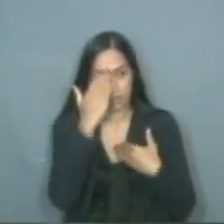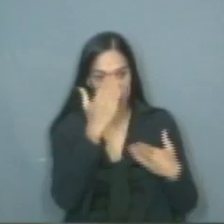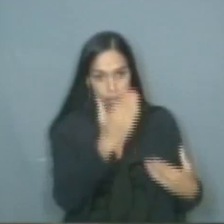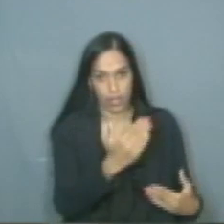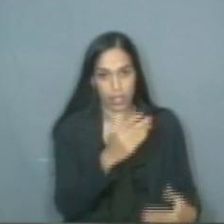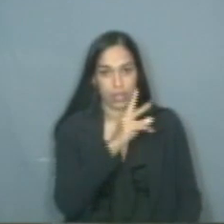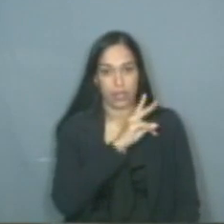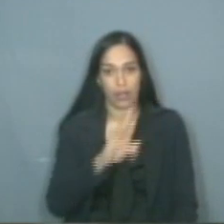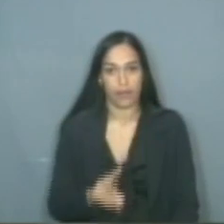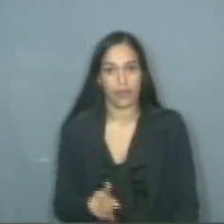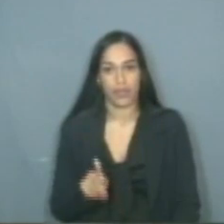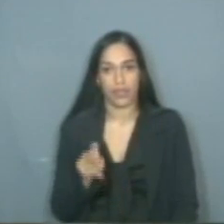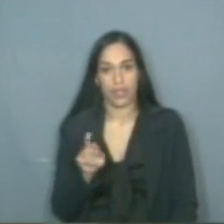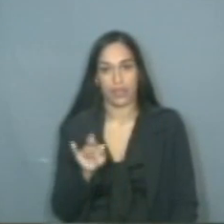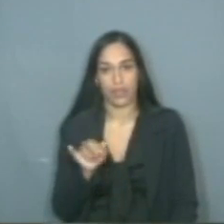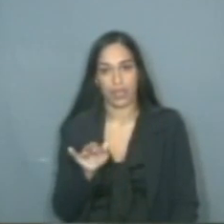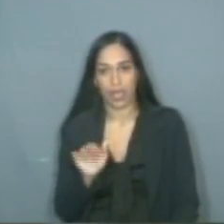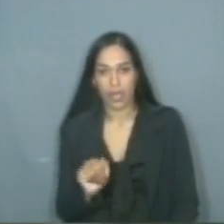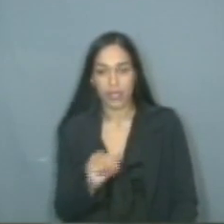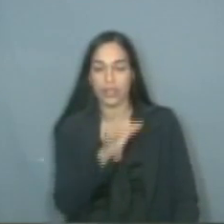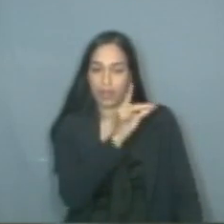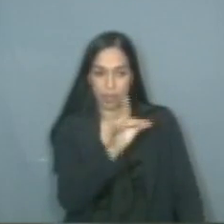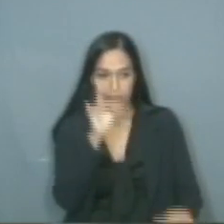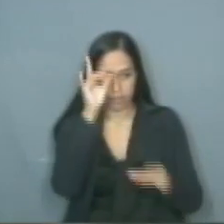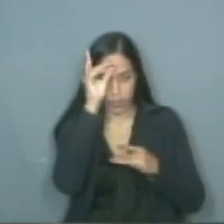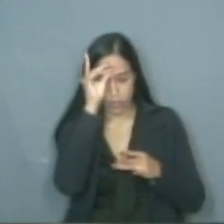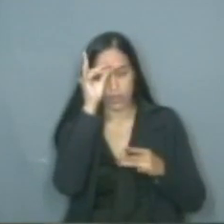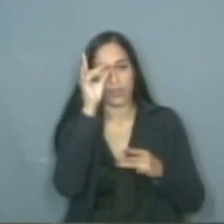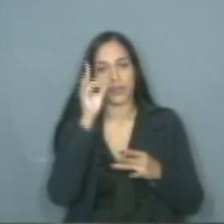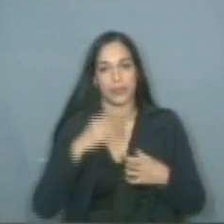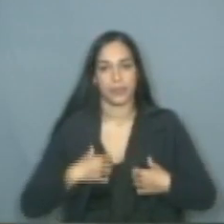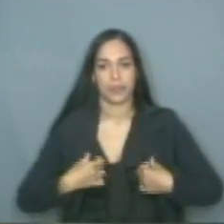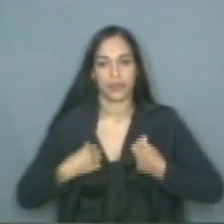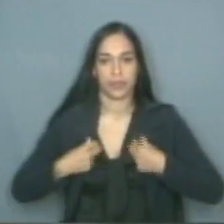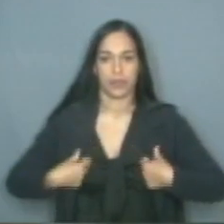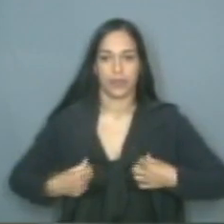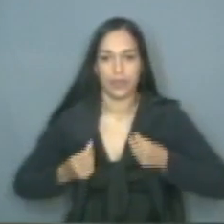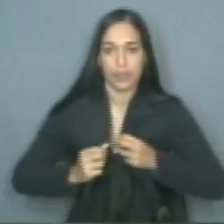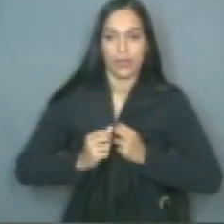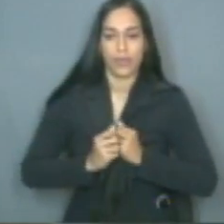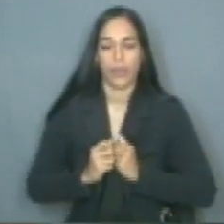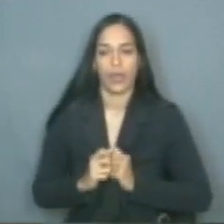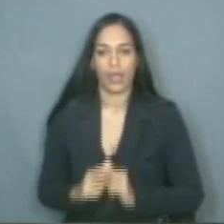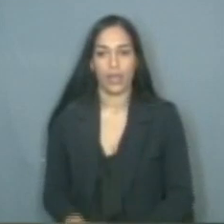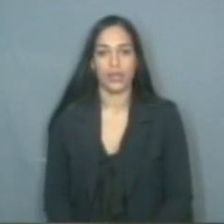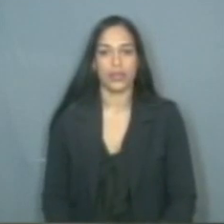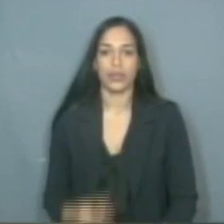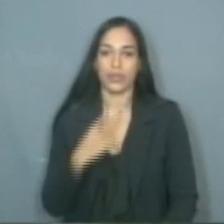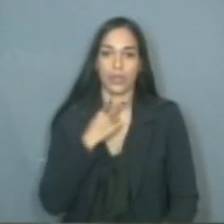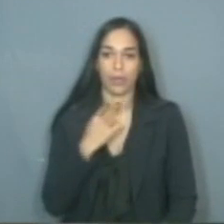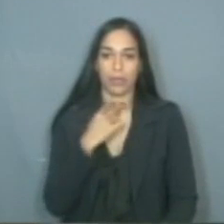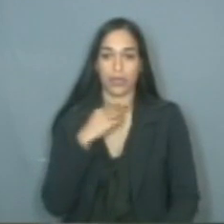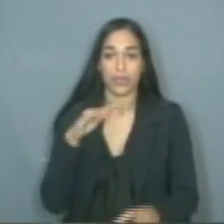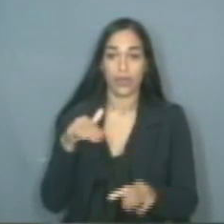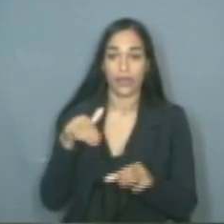Obrigada, vereadora Karina. Acolho na íntegra o seu à parte. Não dá para votar